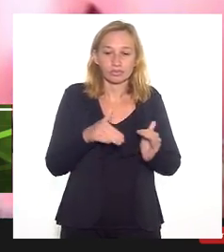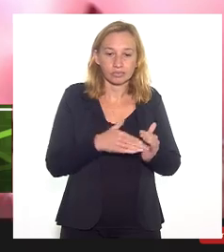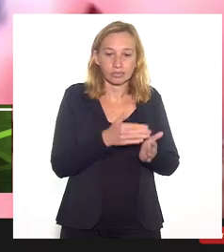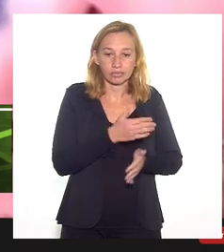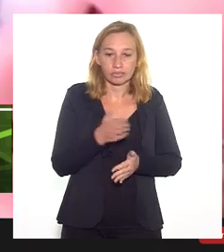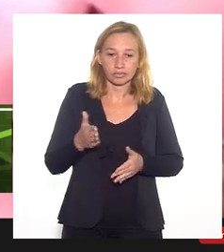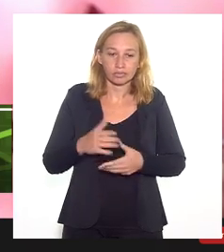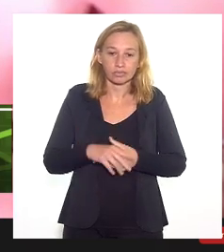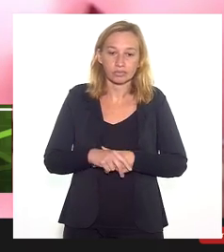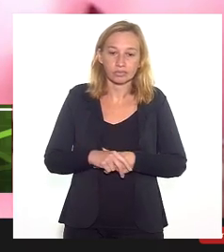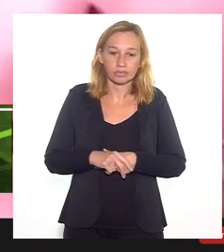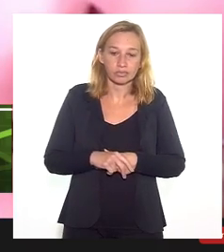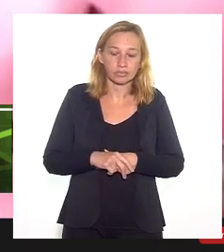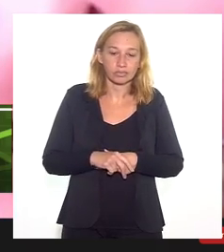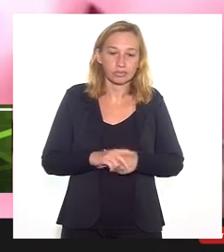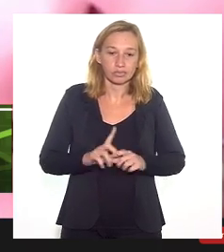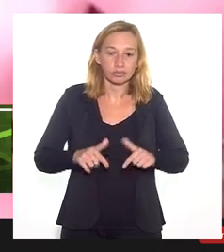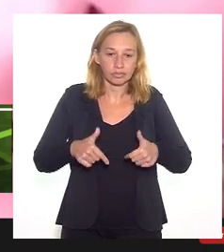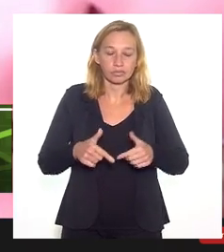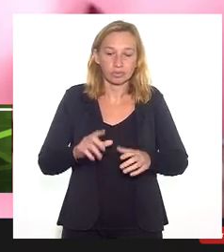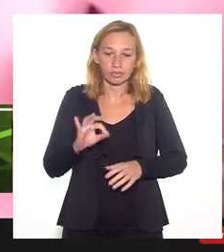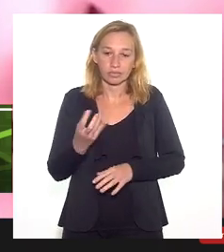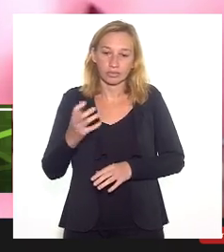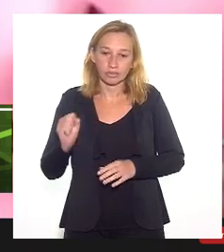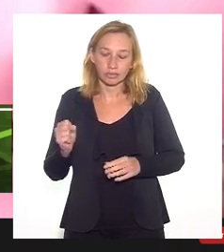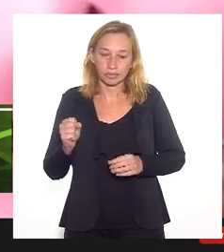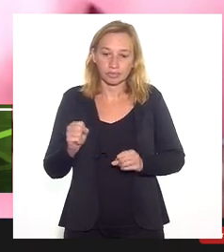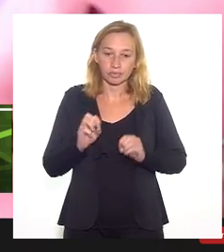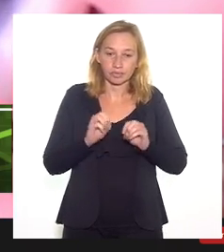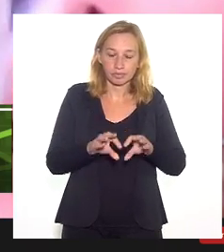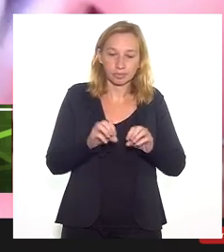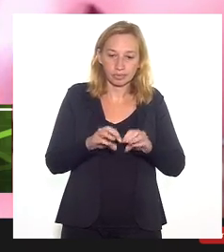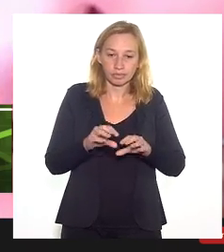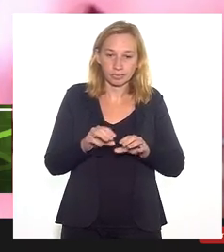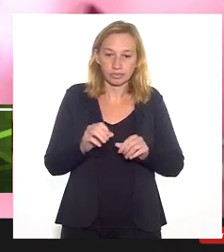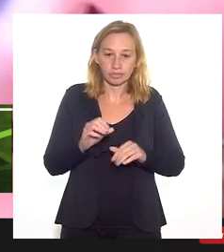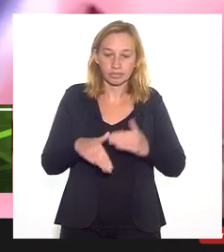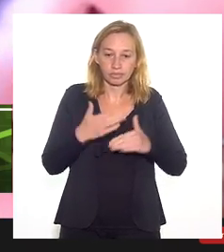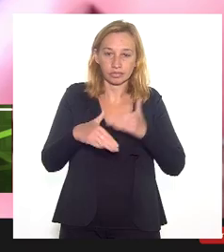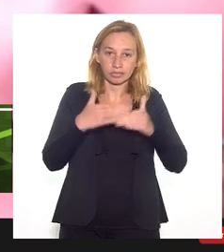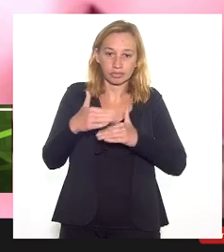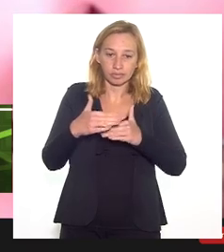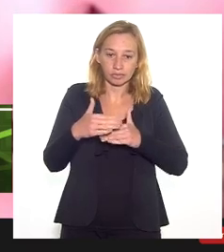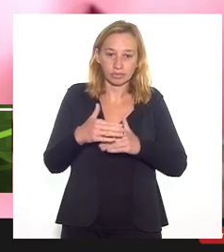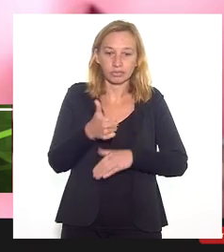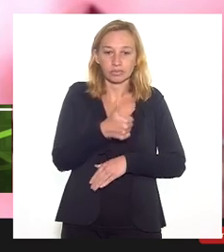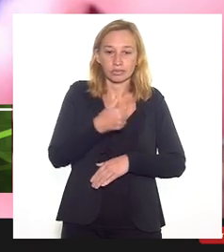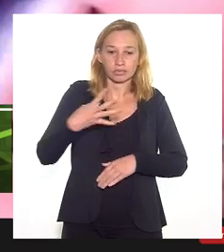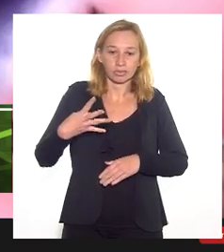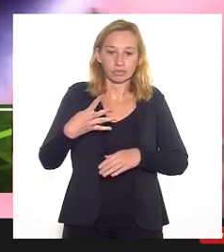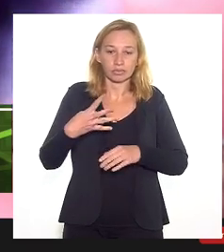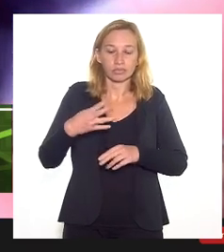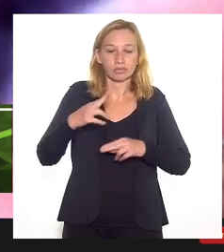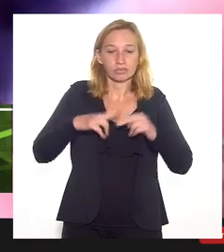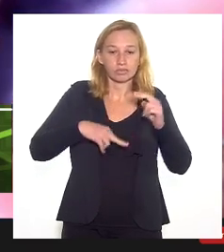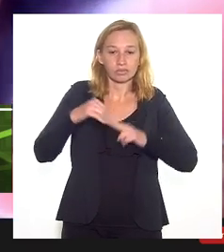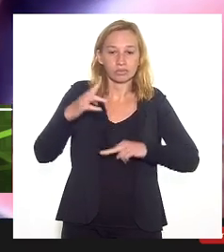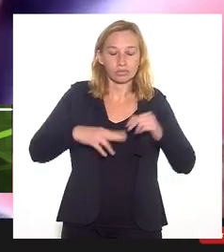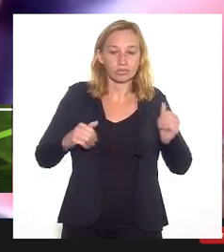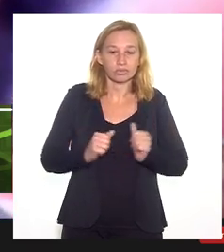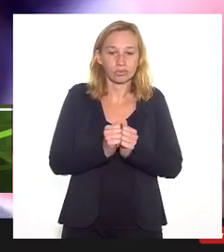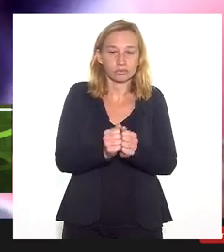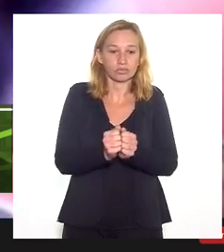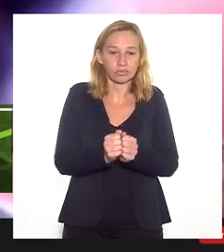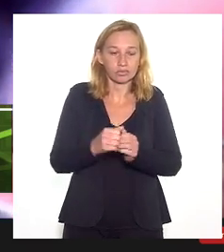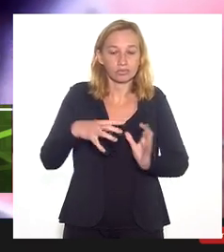a ação que a campanha nacional pelo direito da educação está desenvolvendo a partir do 14 de junho junto a campanha